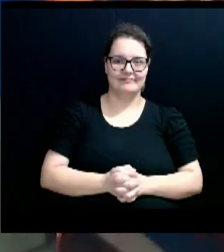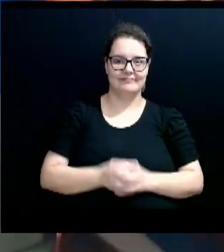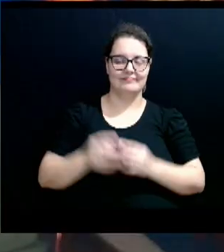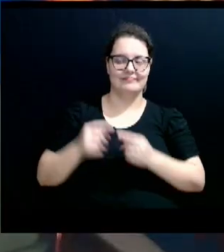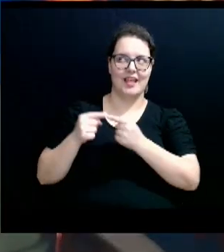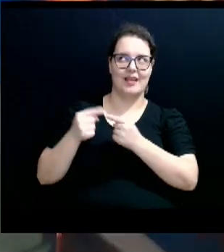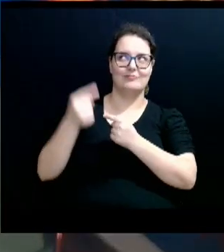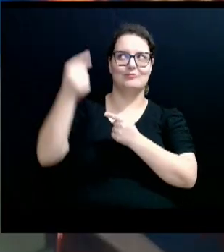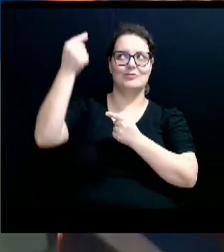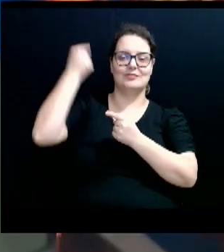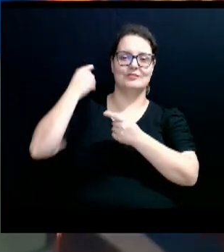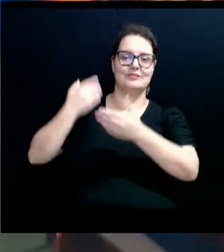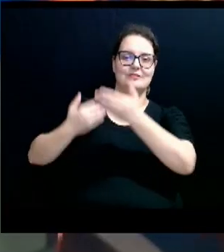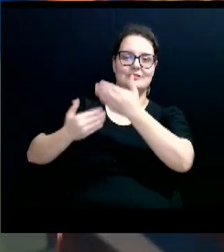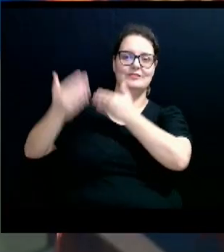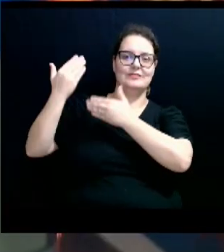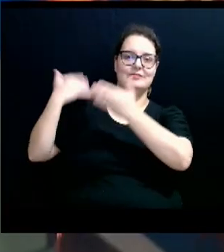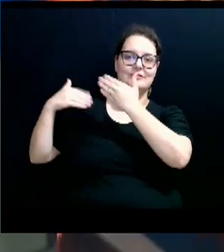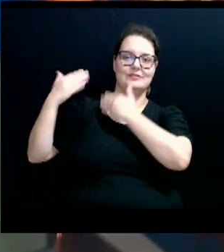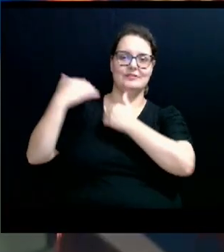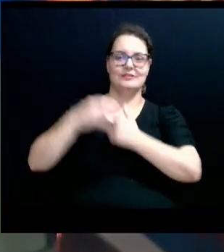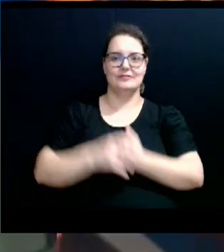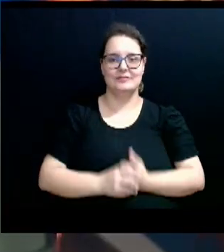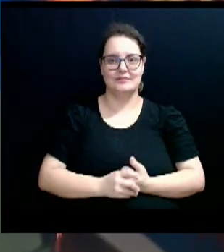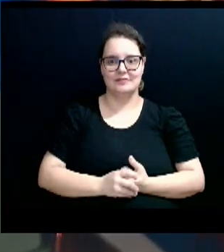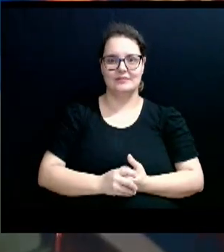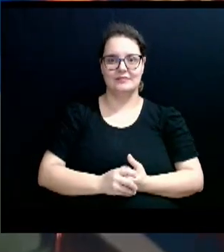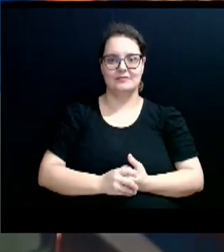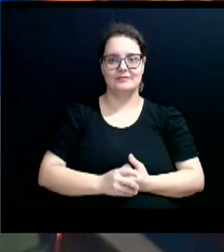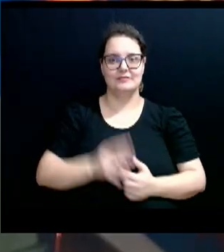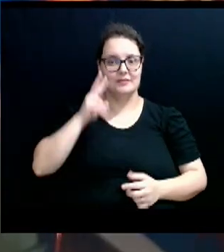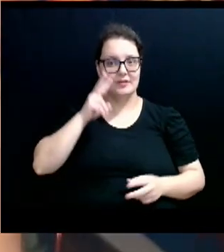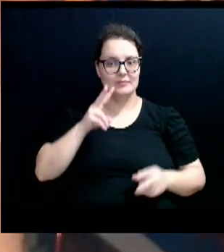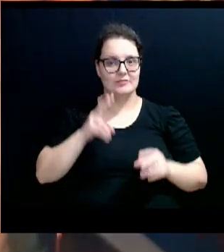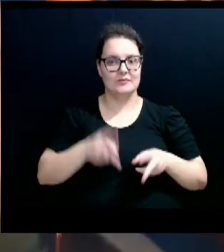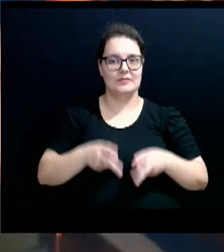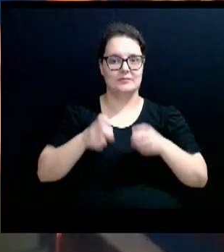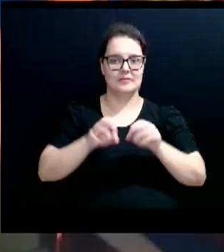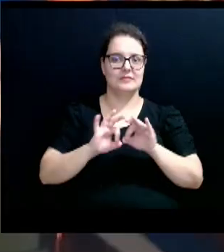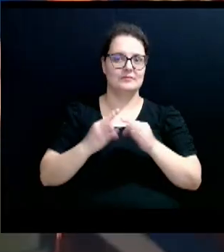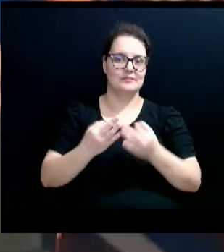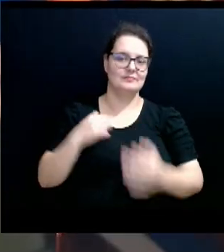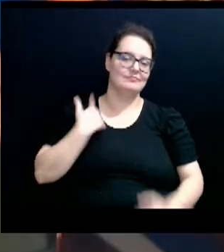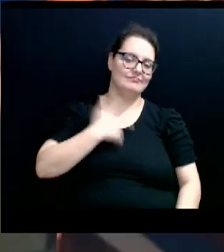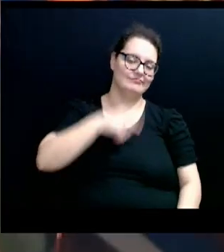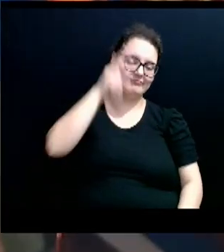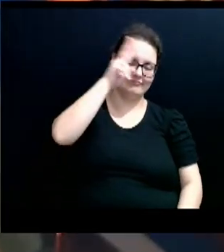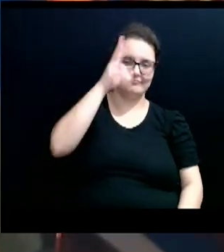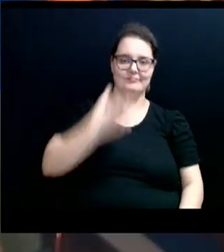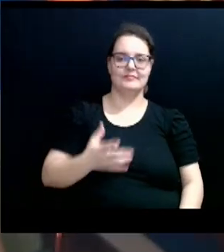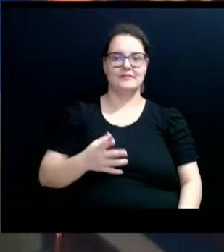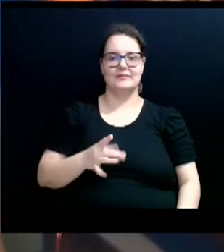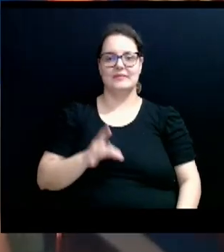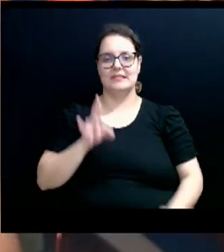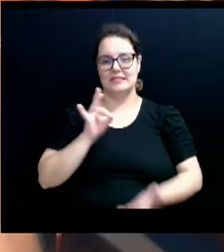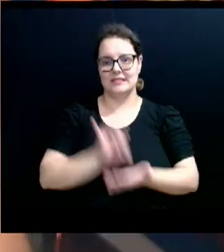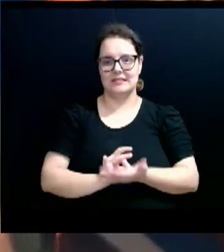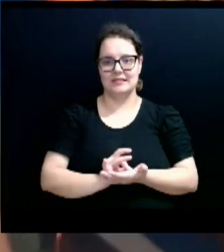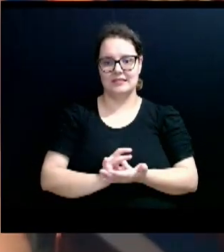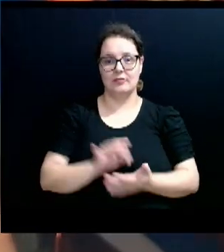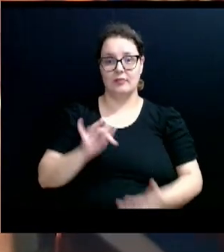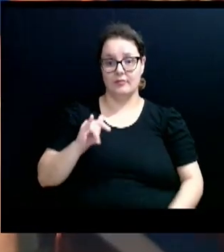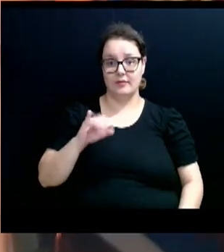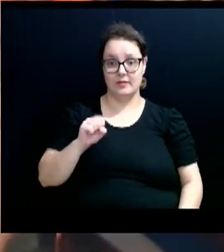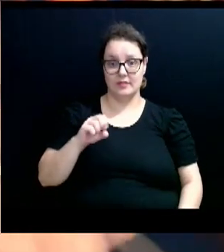trás, vamos olhar para a nossa história. E com certeza o físico, quando a gente só vê com os